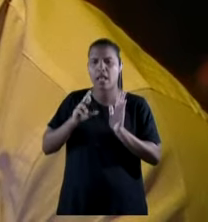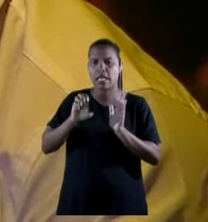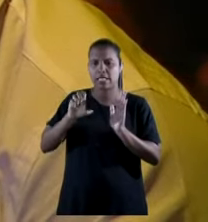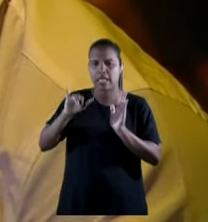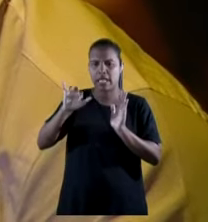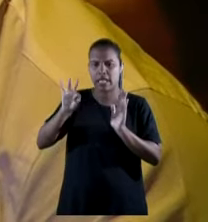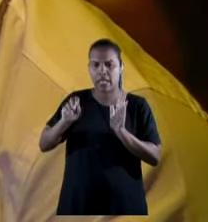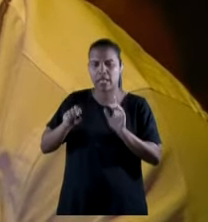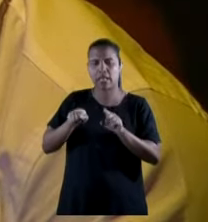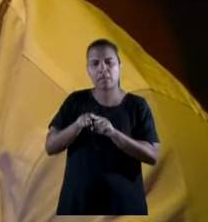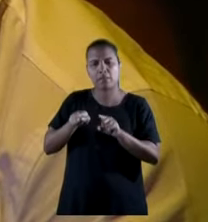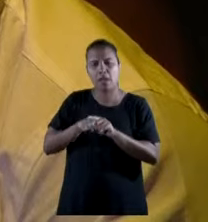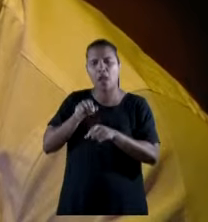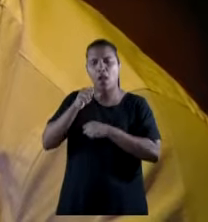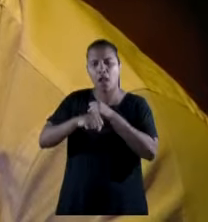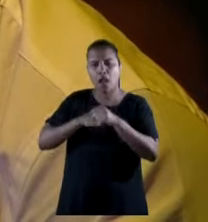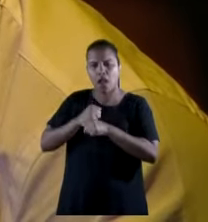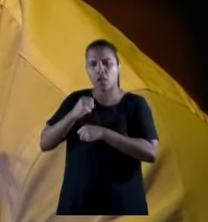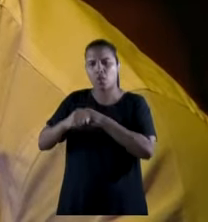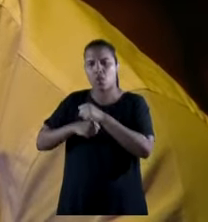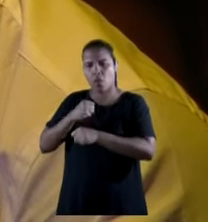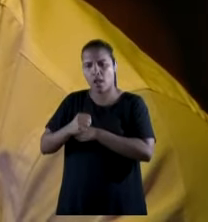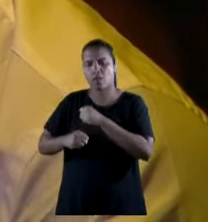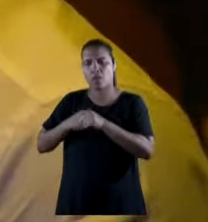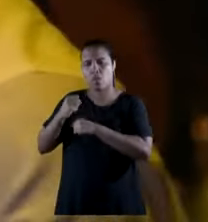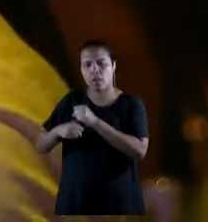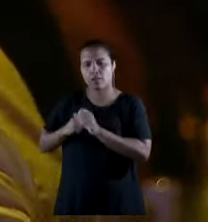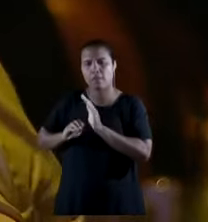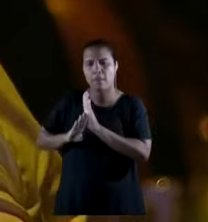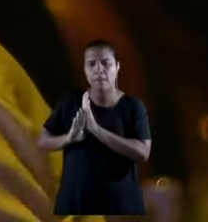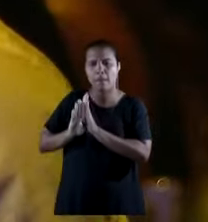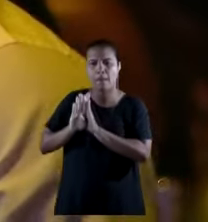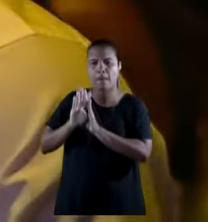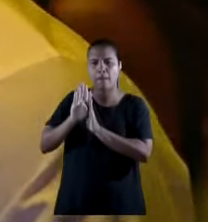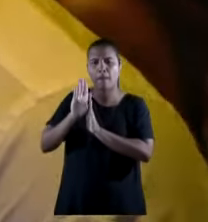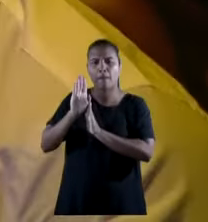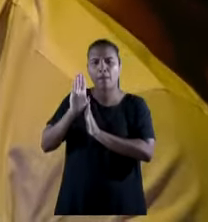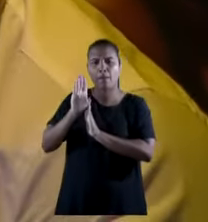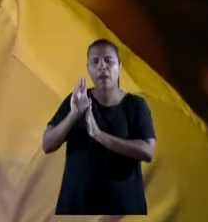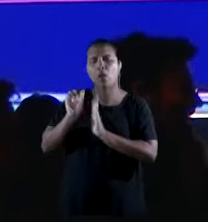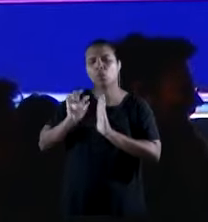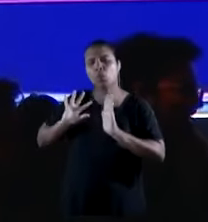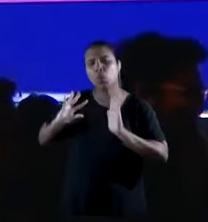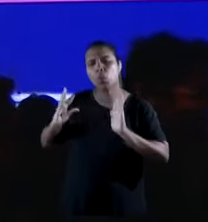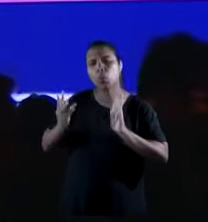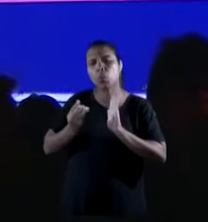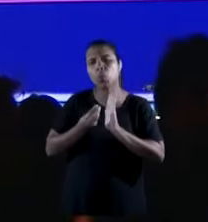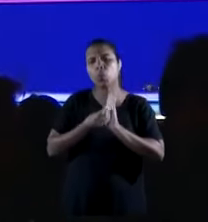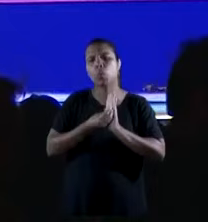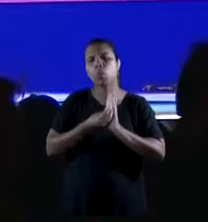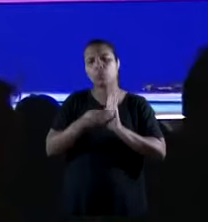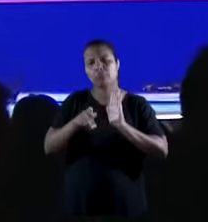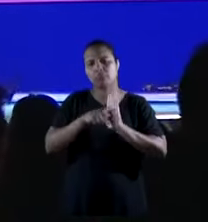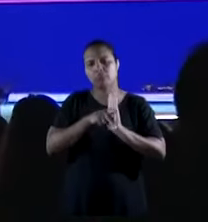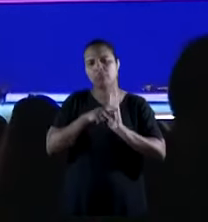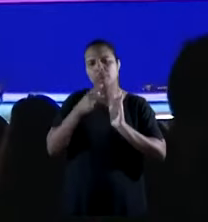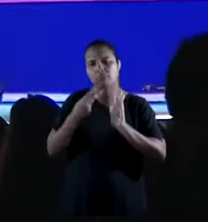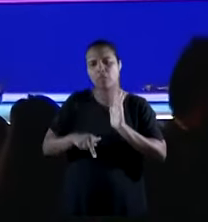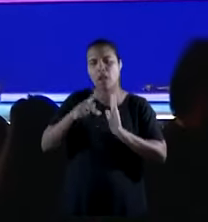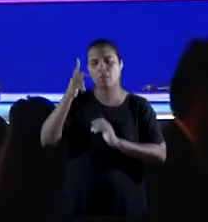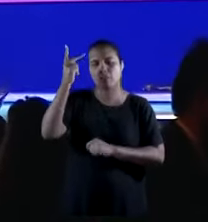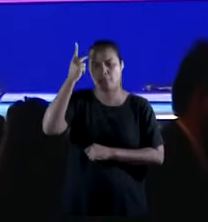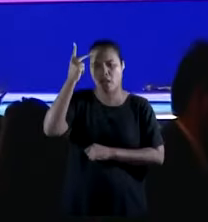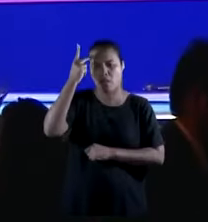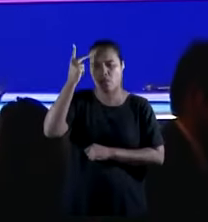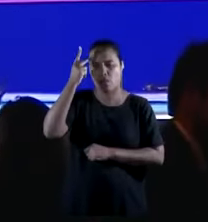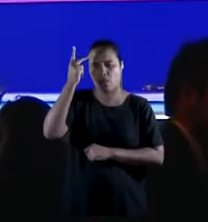a ano. E tudo isso a partir de um novo modelo, construído pelo futebol paulista,